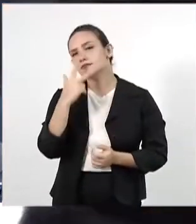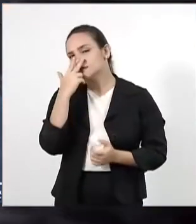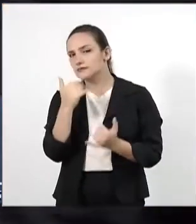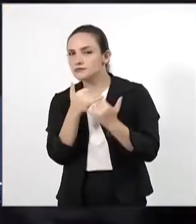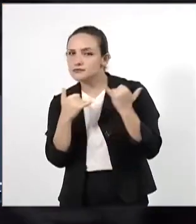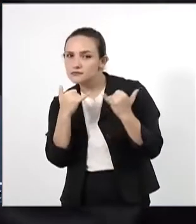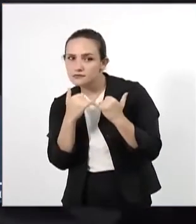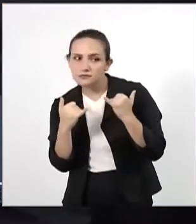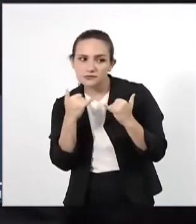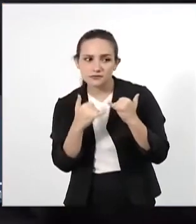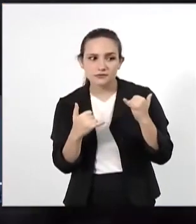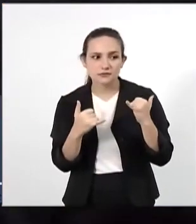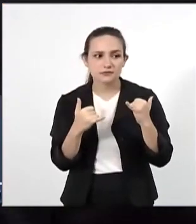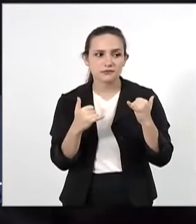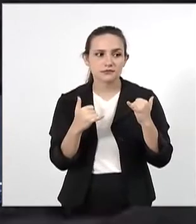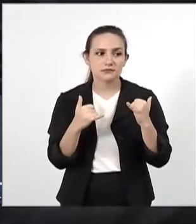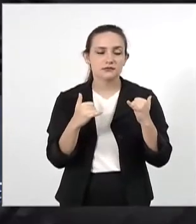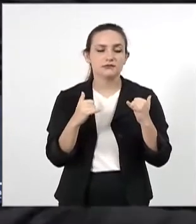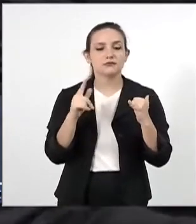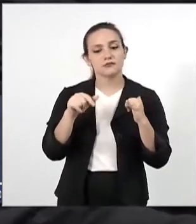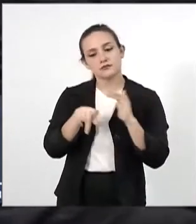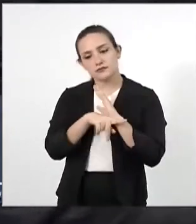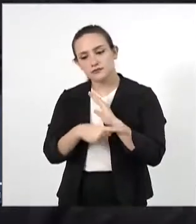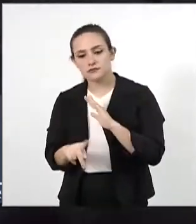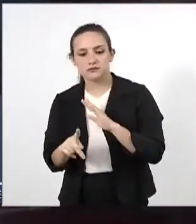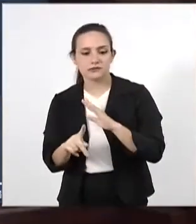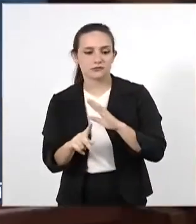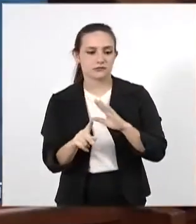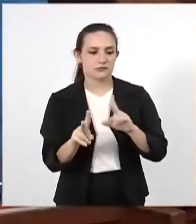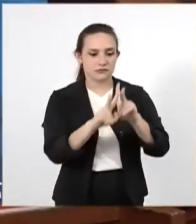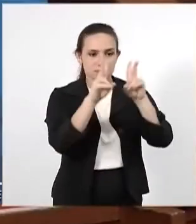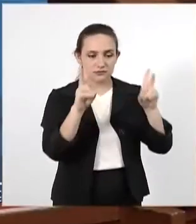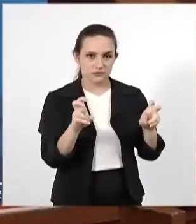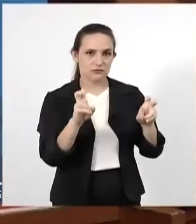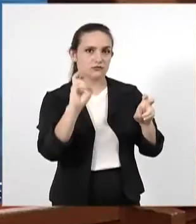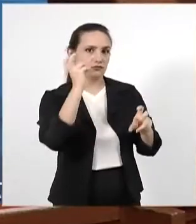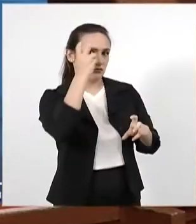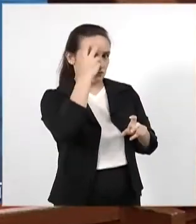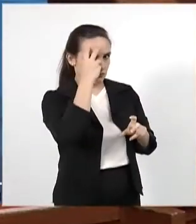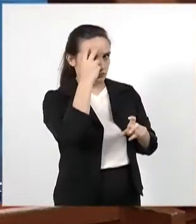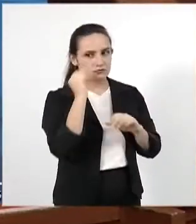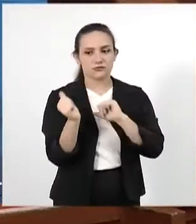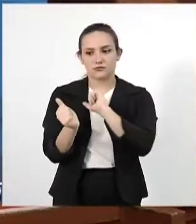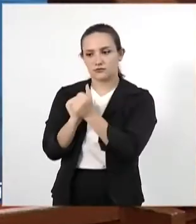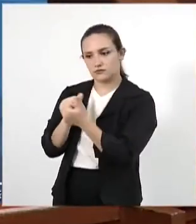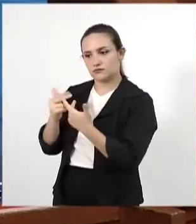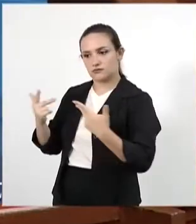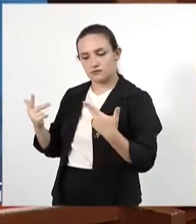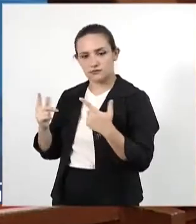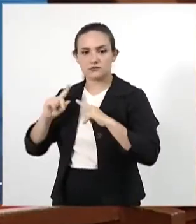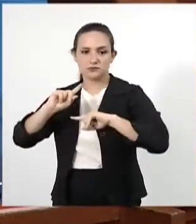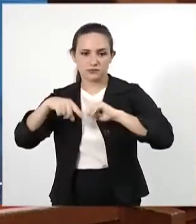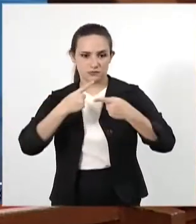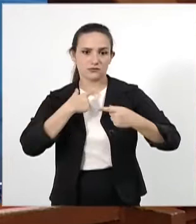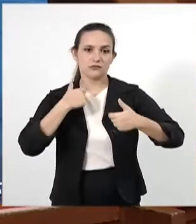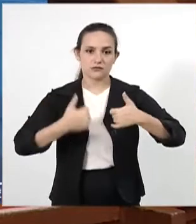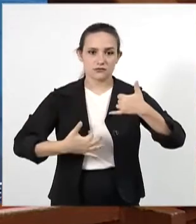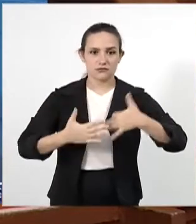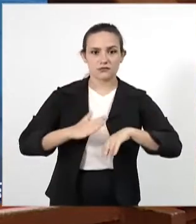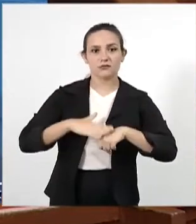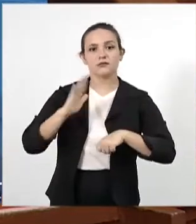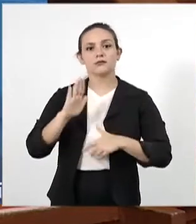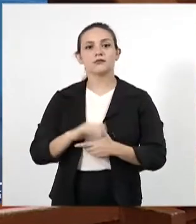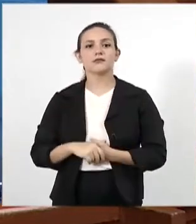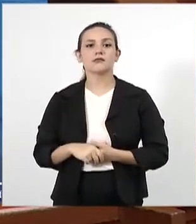das atividades envolvidas na cultura e no esporte, que eu vou abordar em outra oportunidade